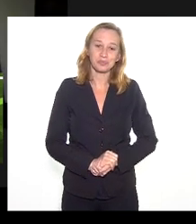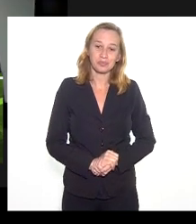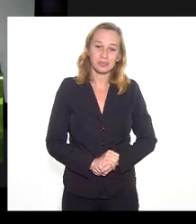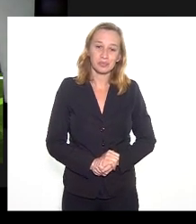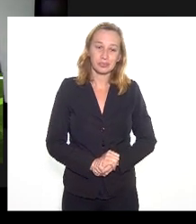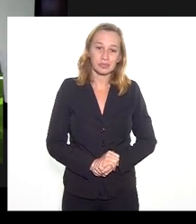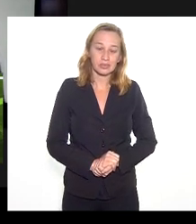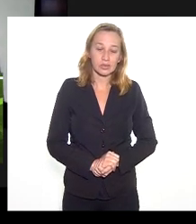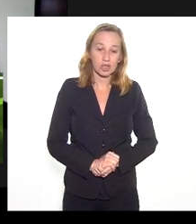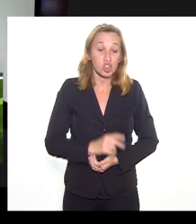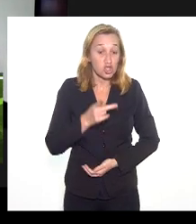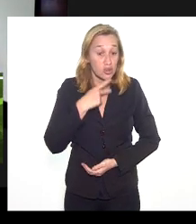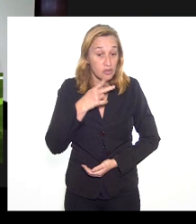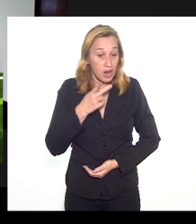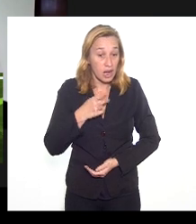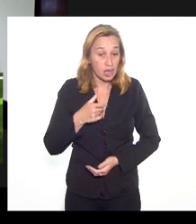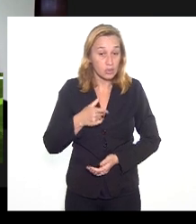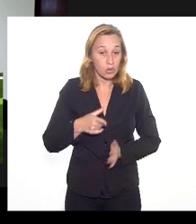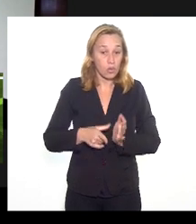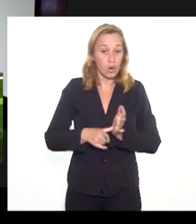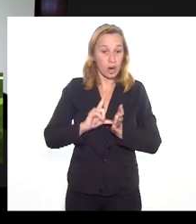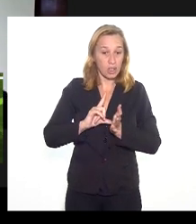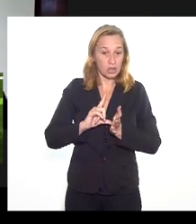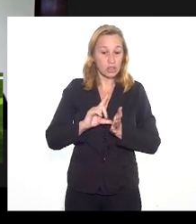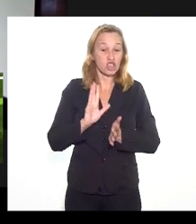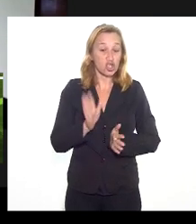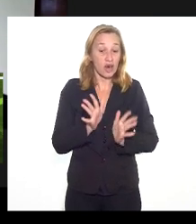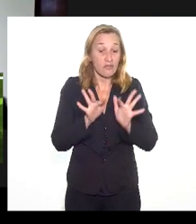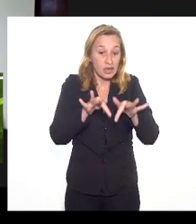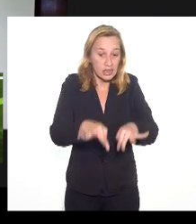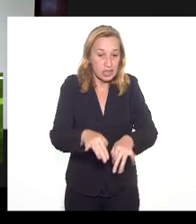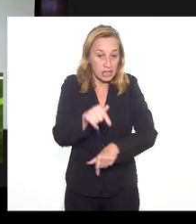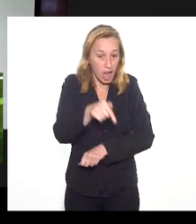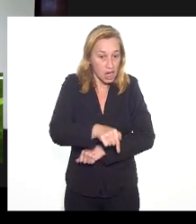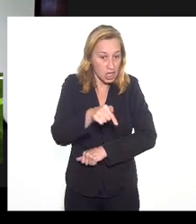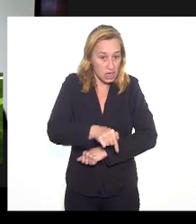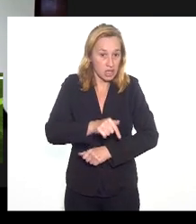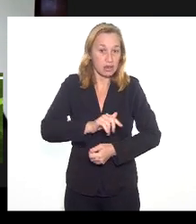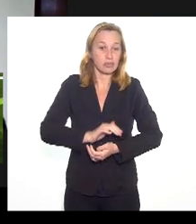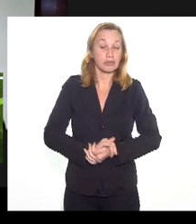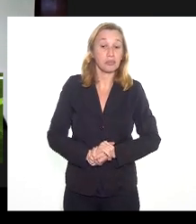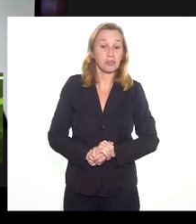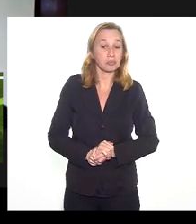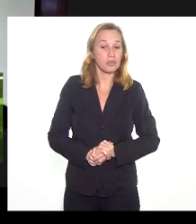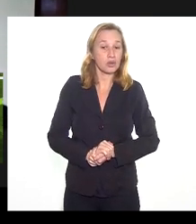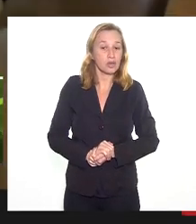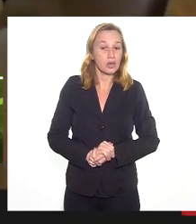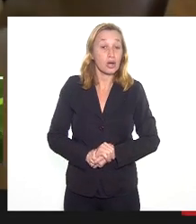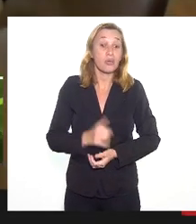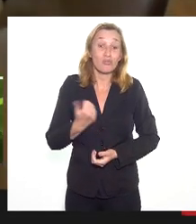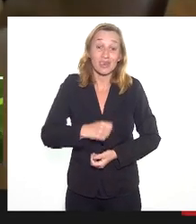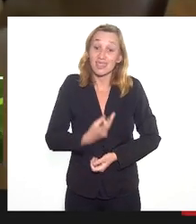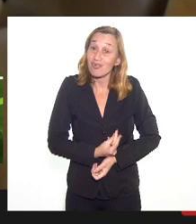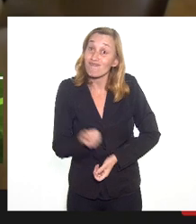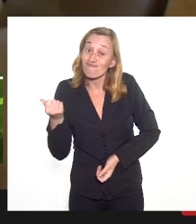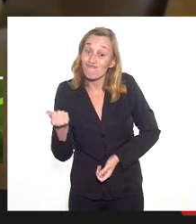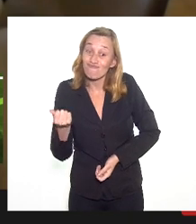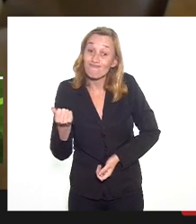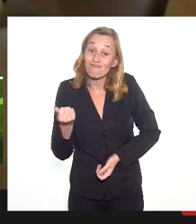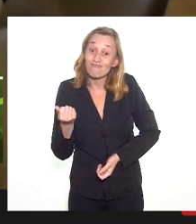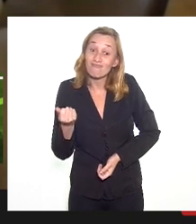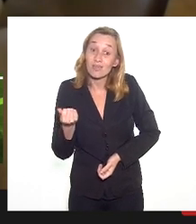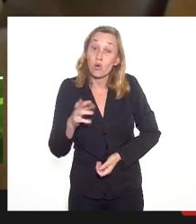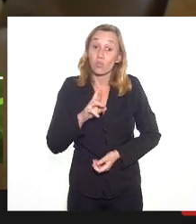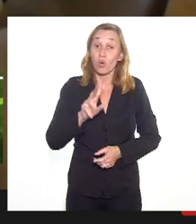Como eu tinha falado anteriormente para a senhora, já estão sinalizando aqui diversas vezes no celular. Eu vou ter que sair porque nós vamos entrar